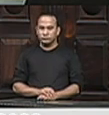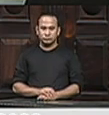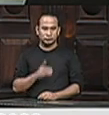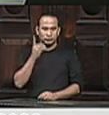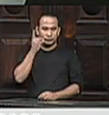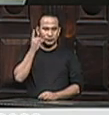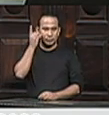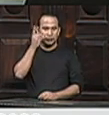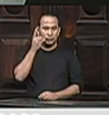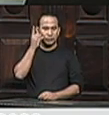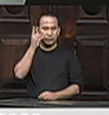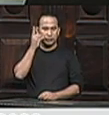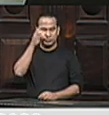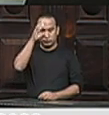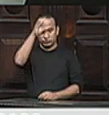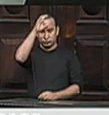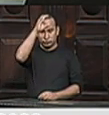Bittencourt.